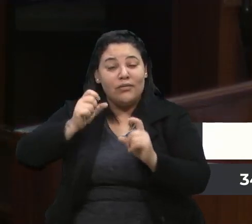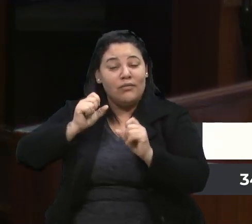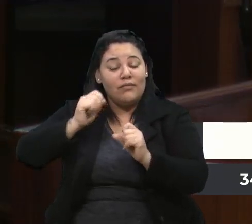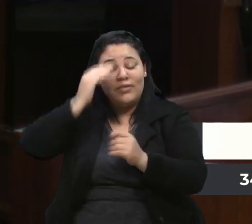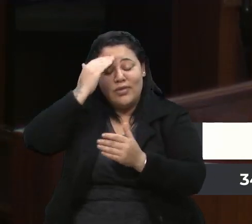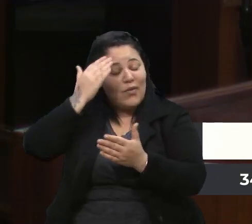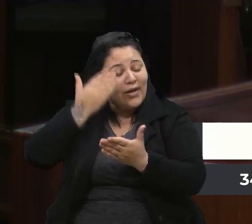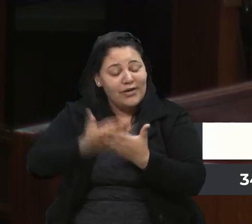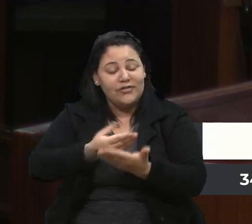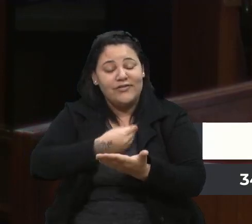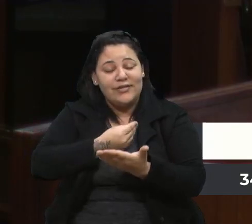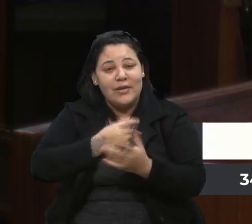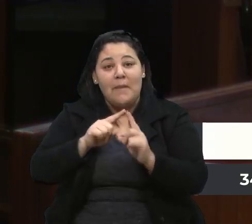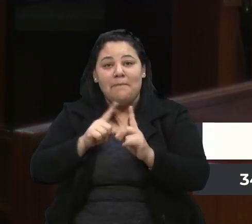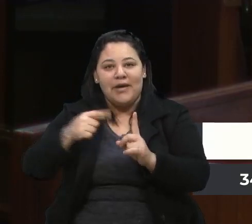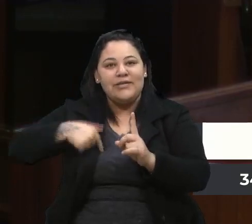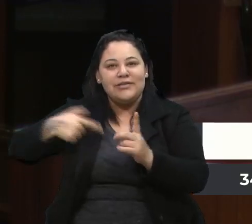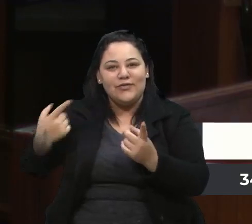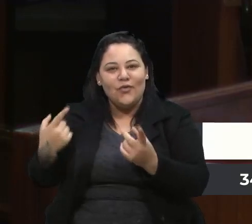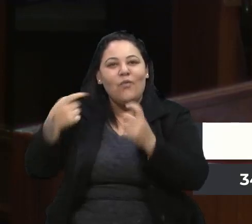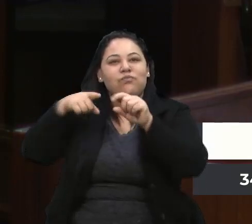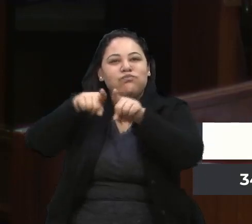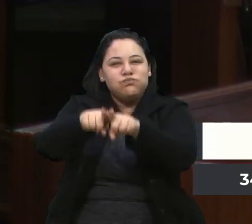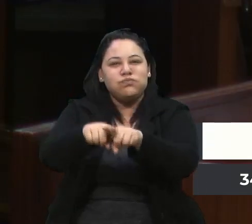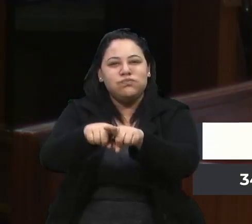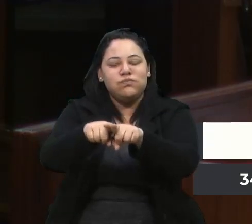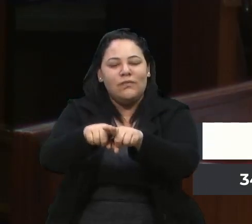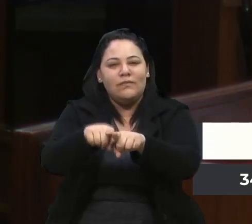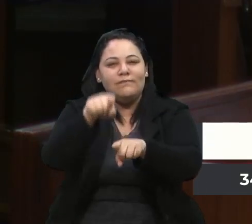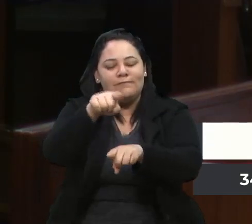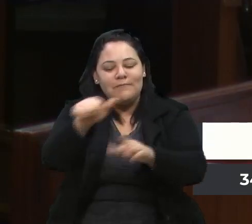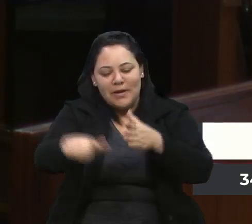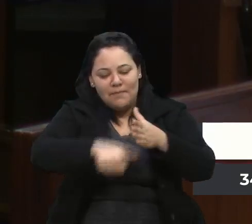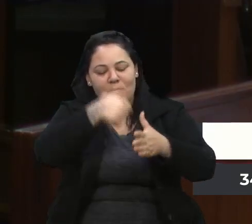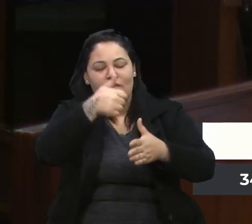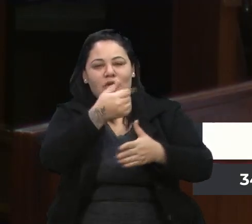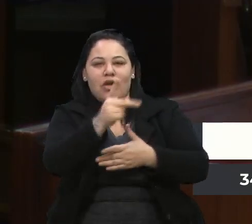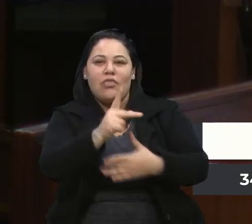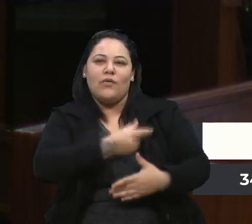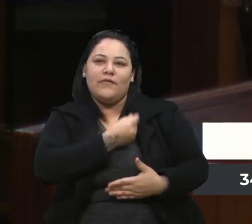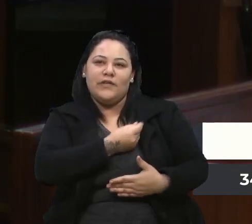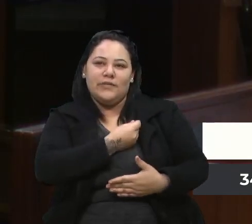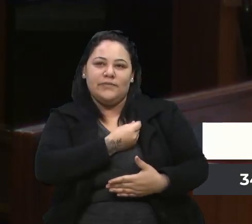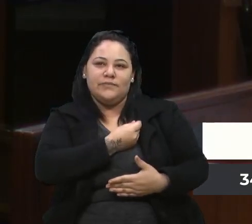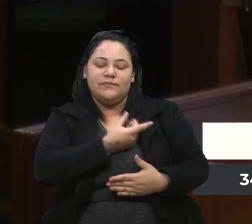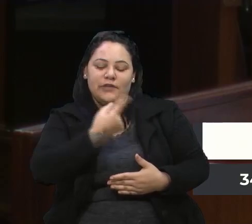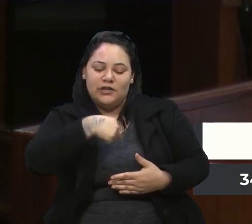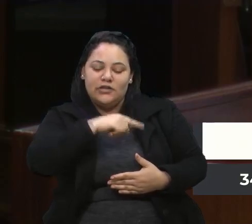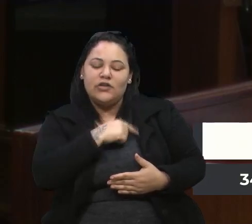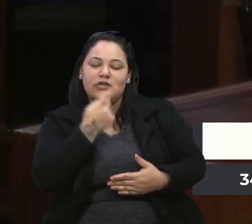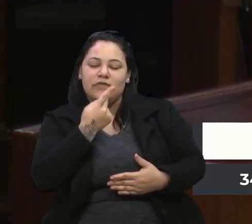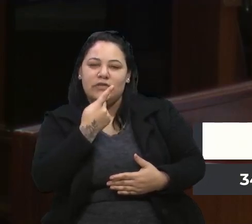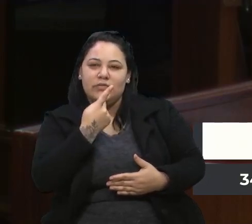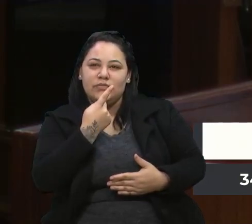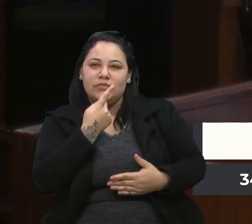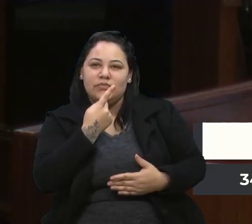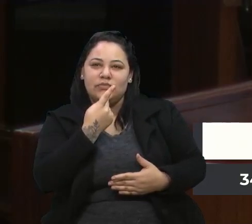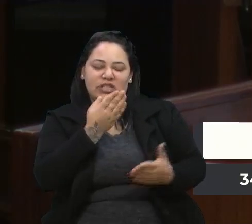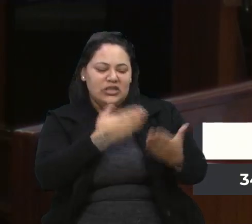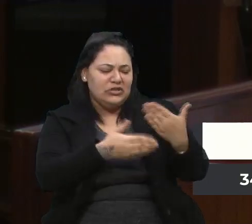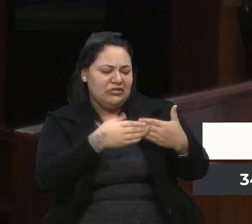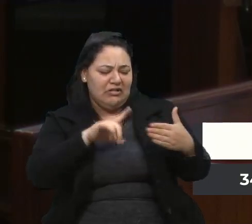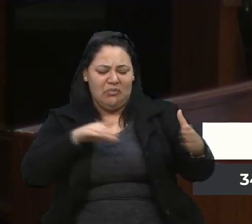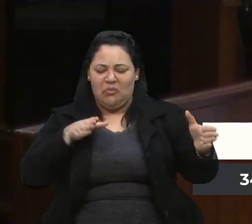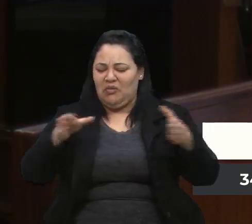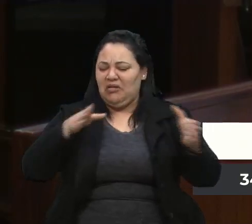para tentar melhorar a tua situação. O senso comum, para encerrar, diz, todos nós passamos por fases